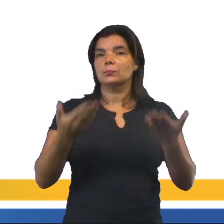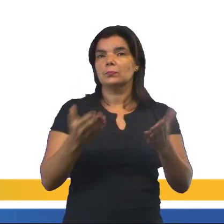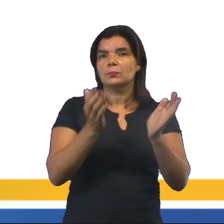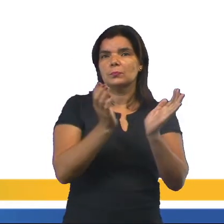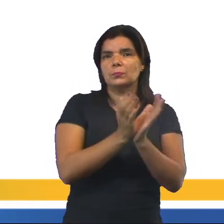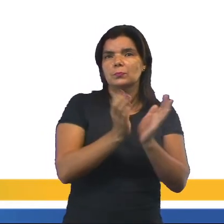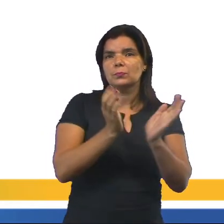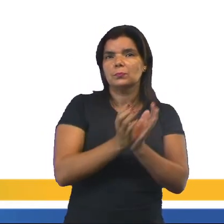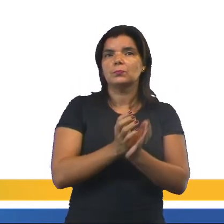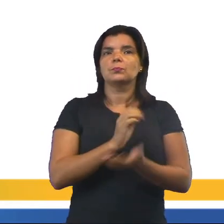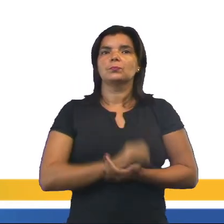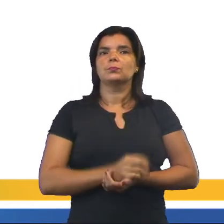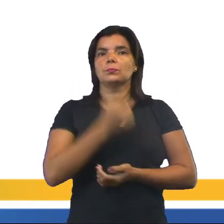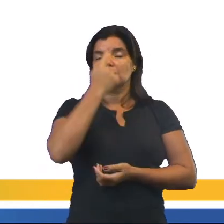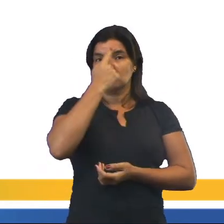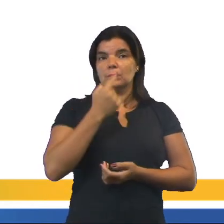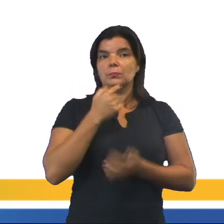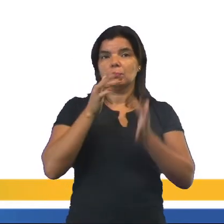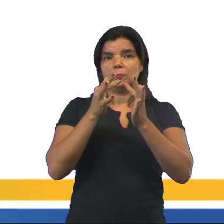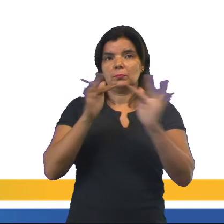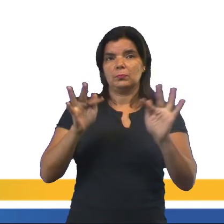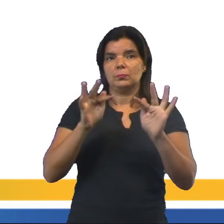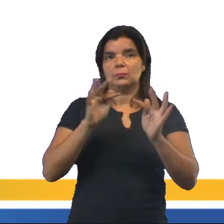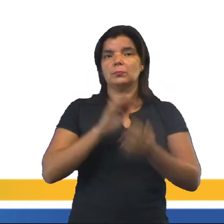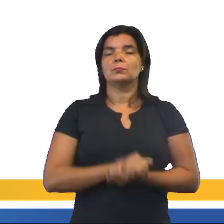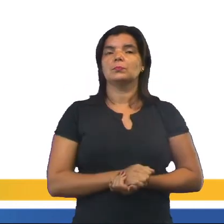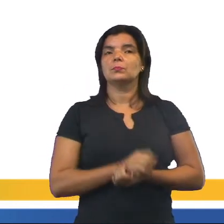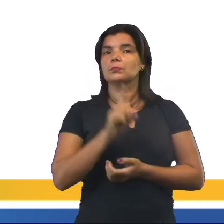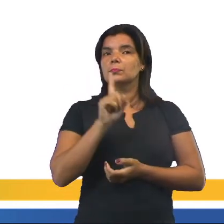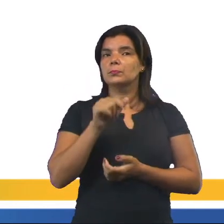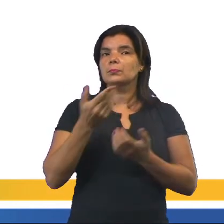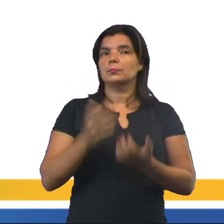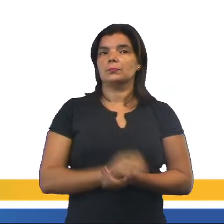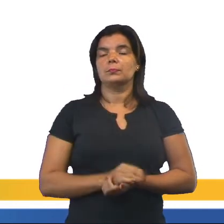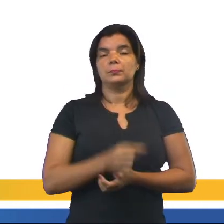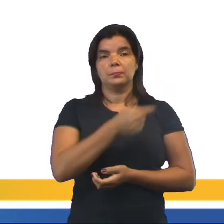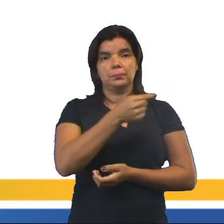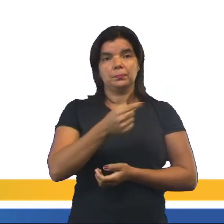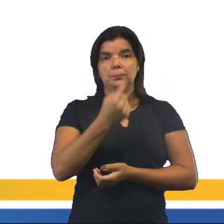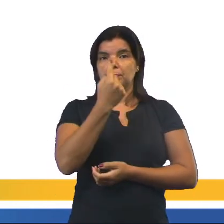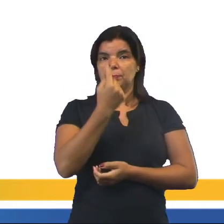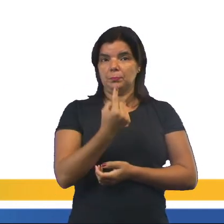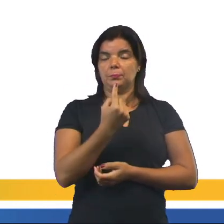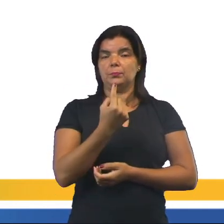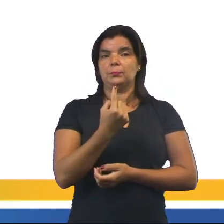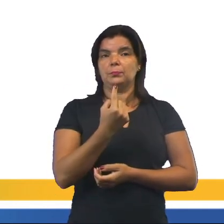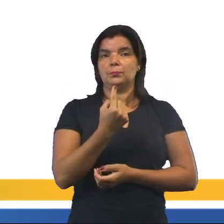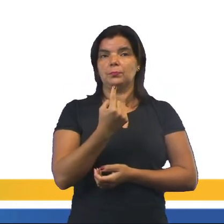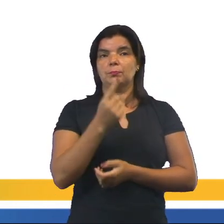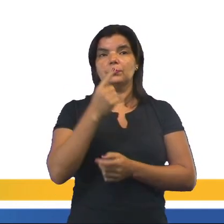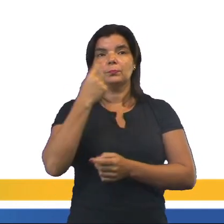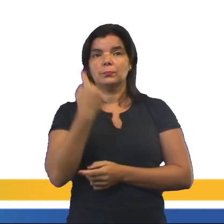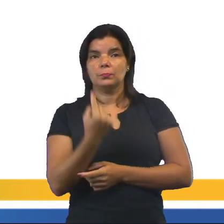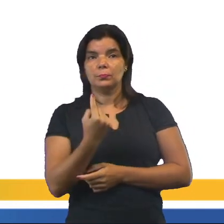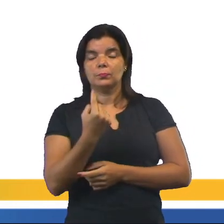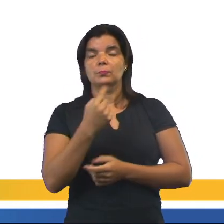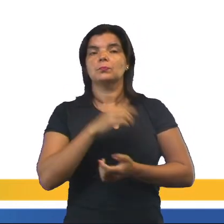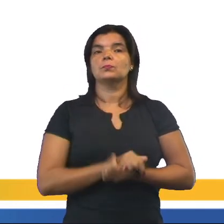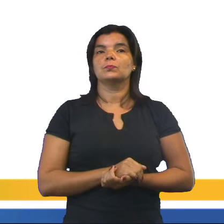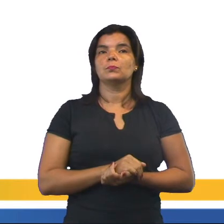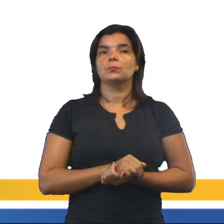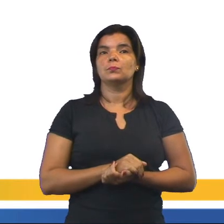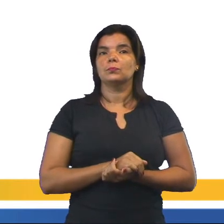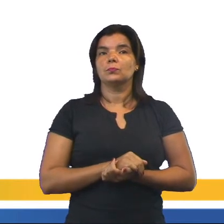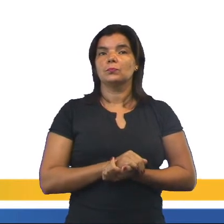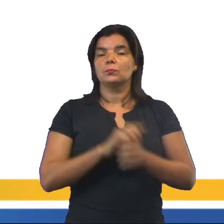respectivamente. Assim, o conjunto imagem da função será menos 1